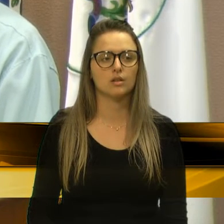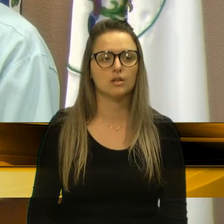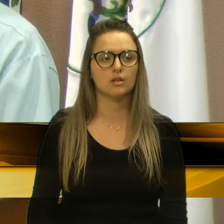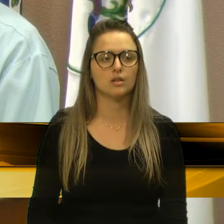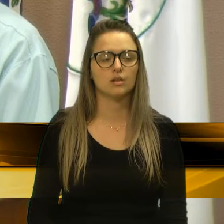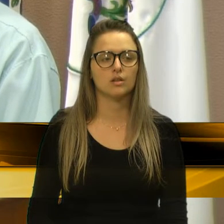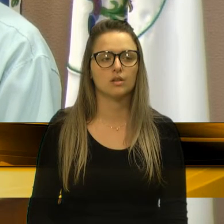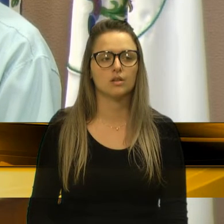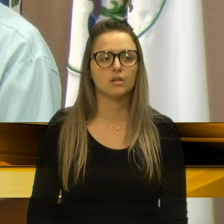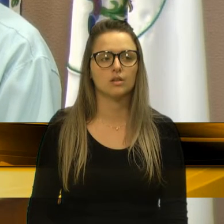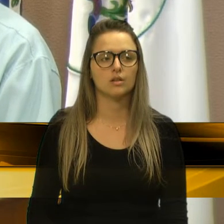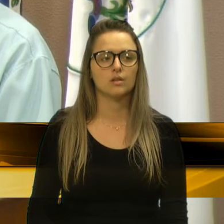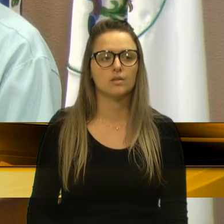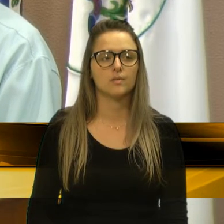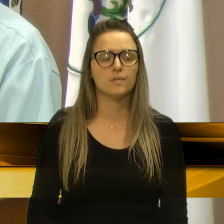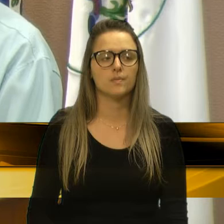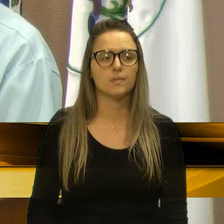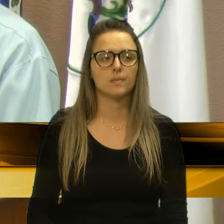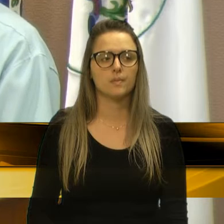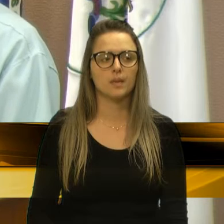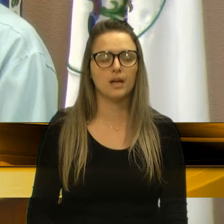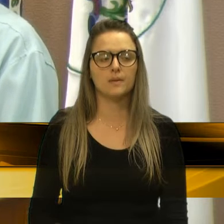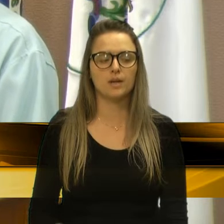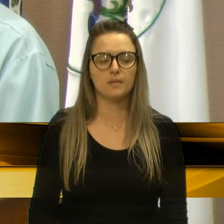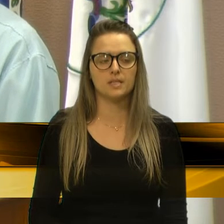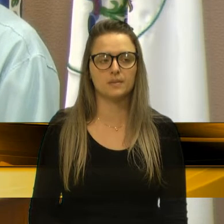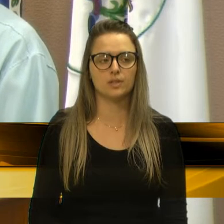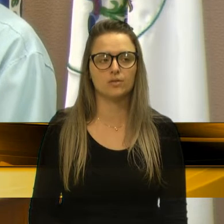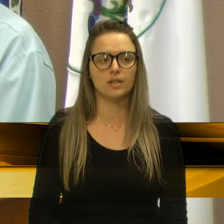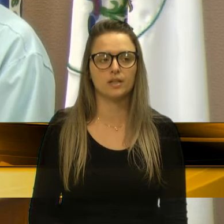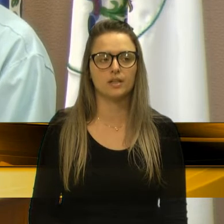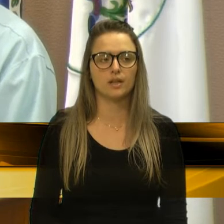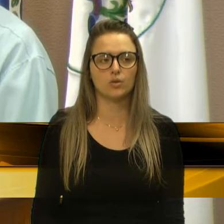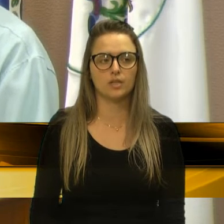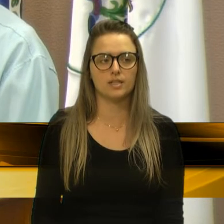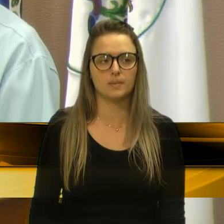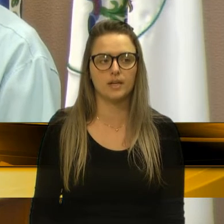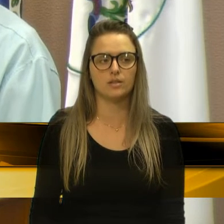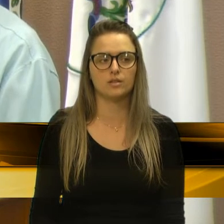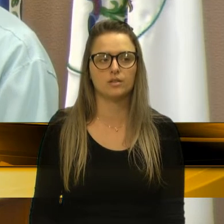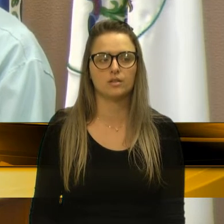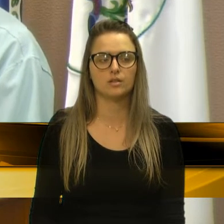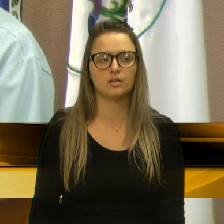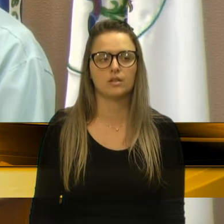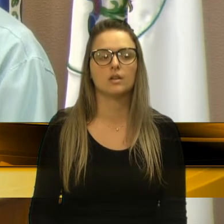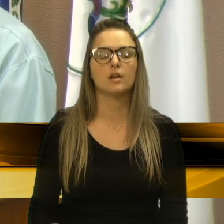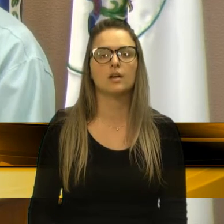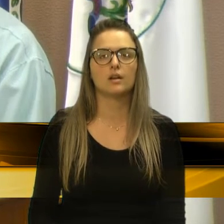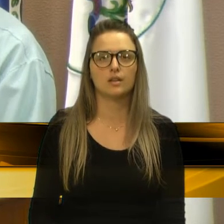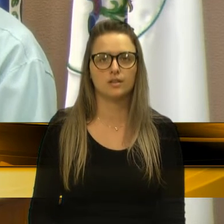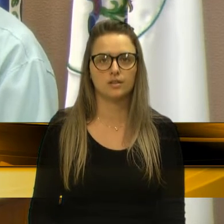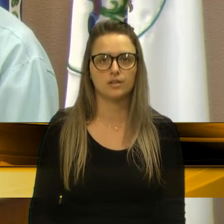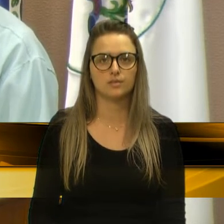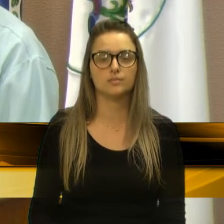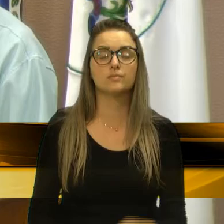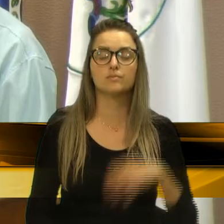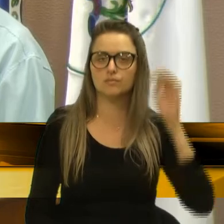esperar que hoje a gente é dessa audiência pública o vereador edicarlos